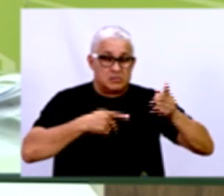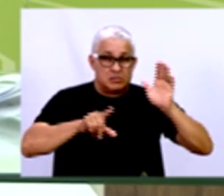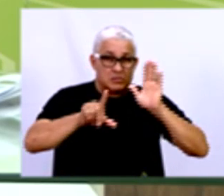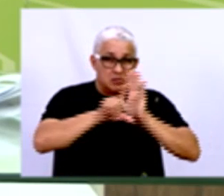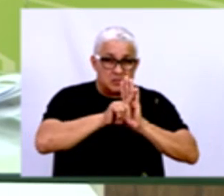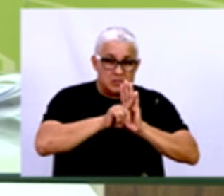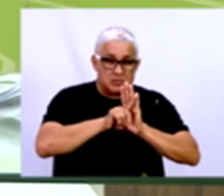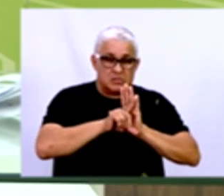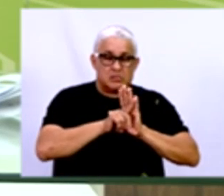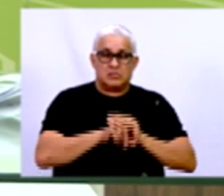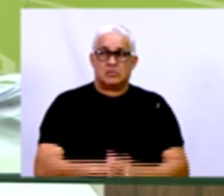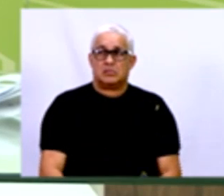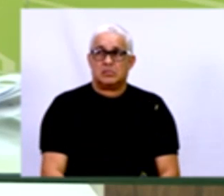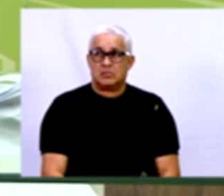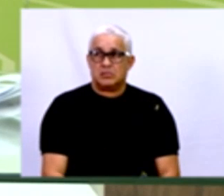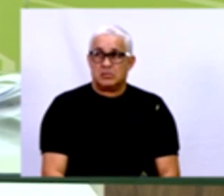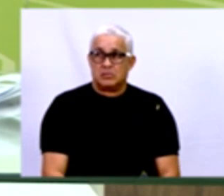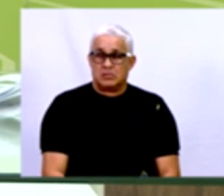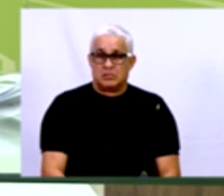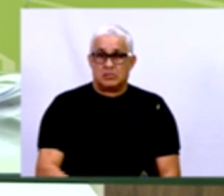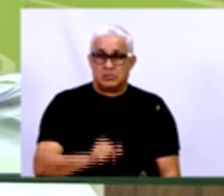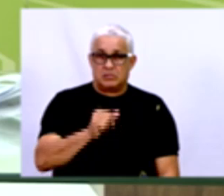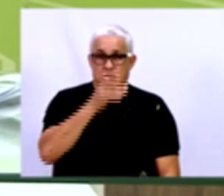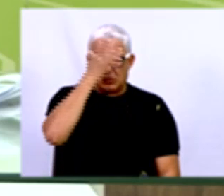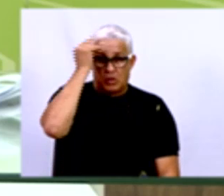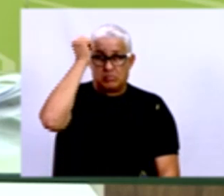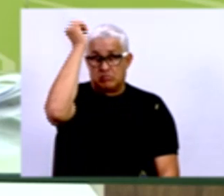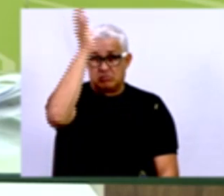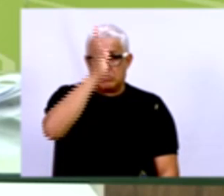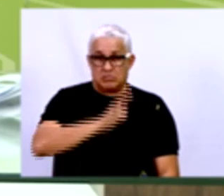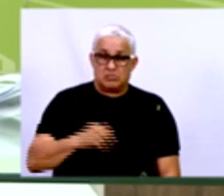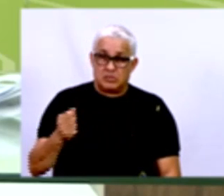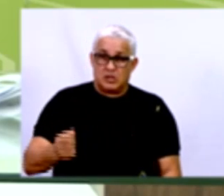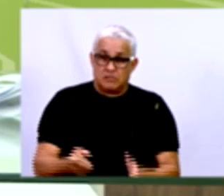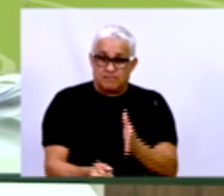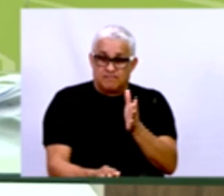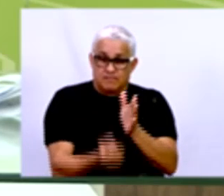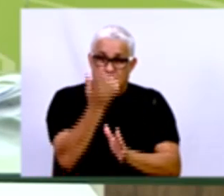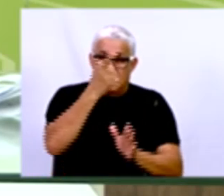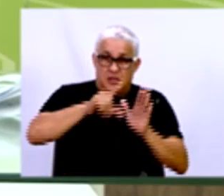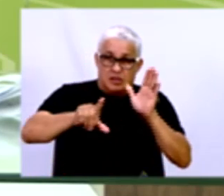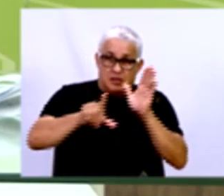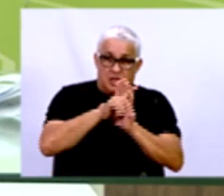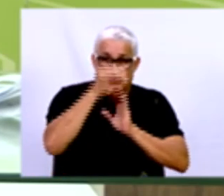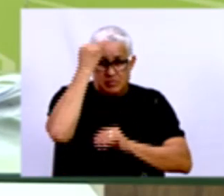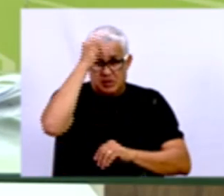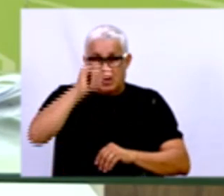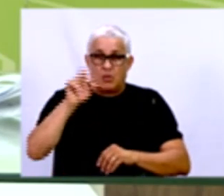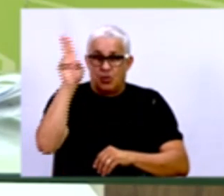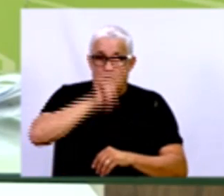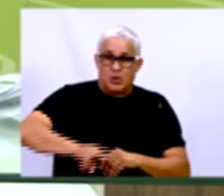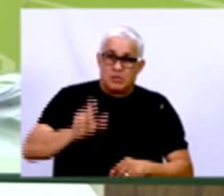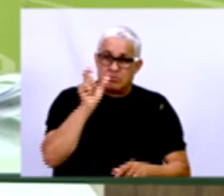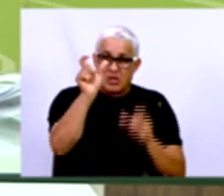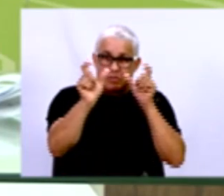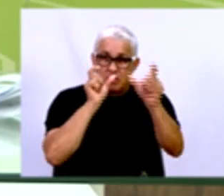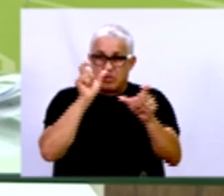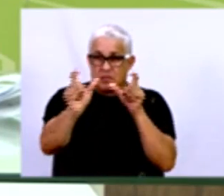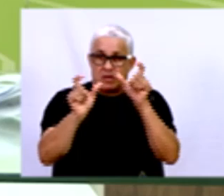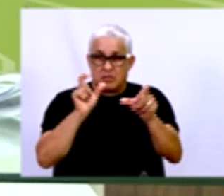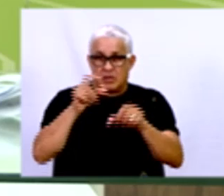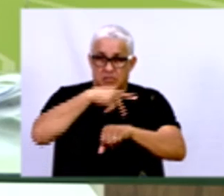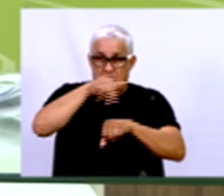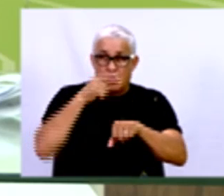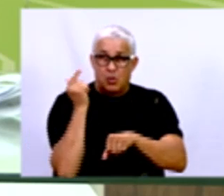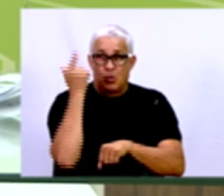lei, em que o brasileiro deveria criar leis para restringir a utilização desses estrangeirismos